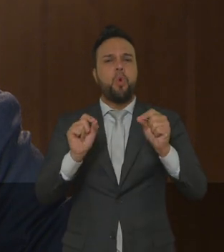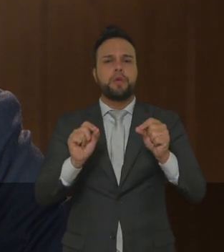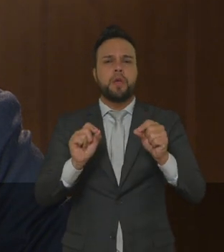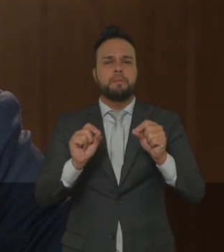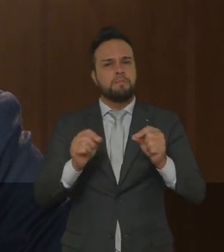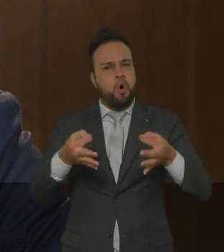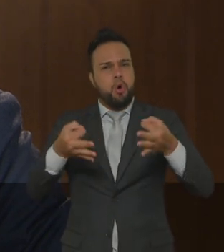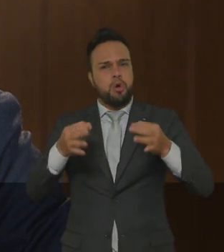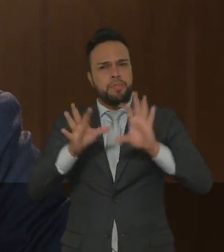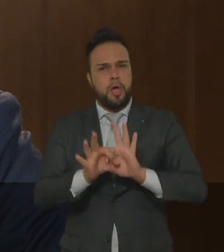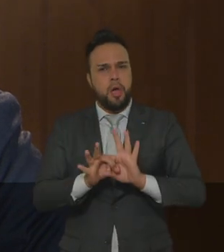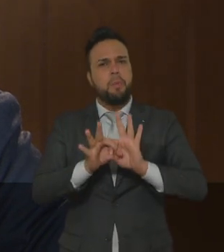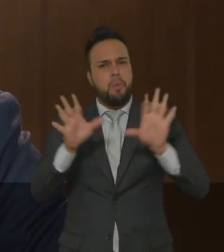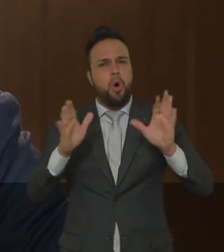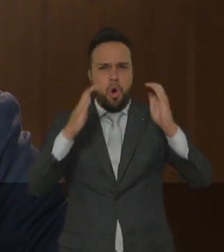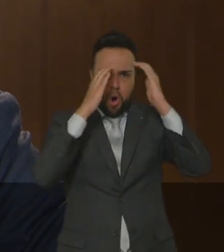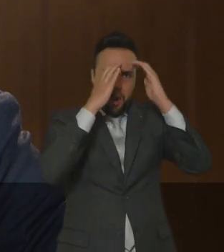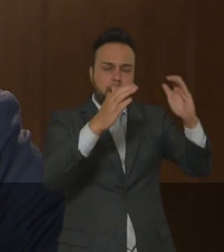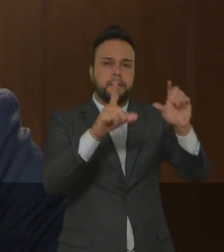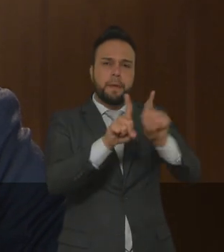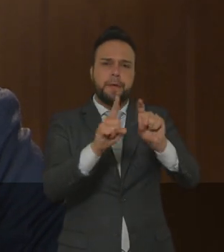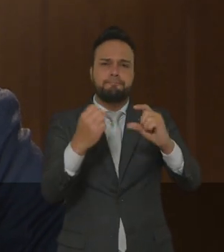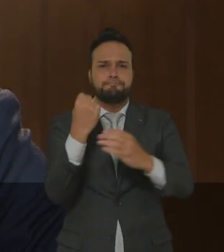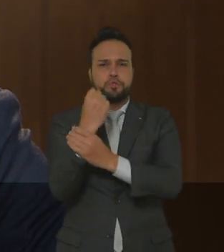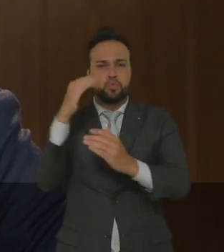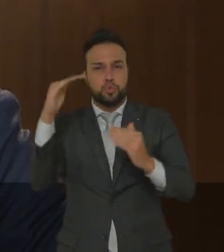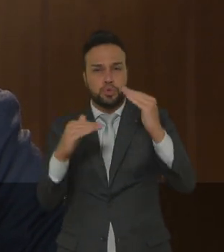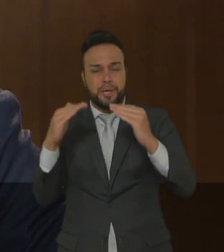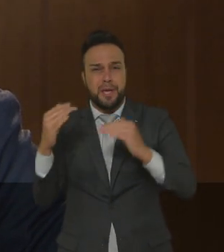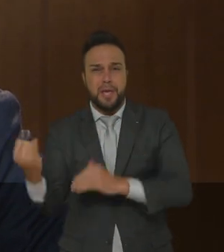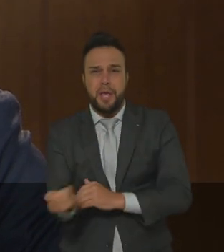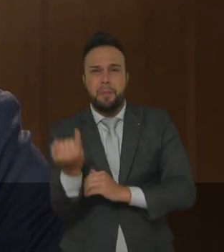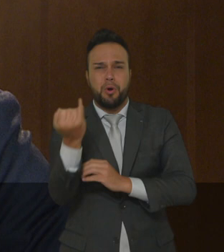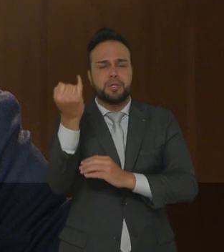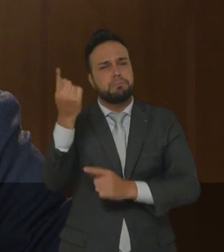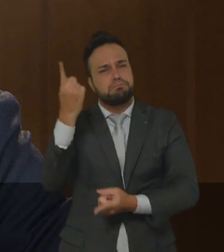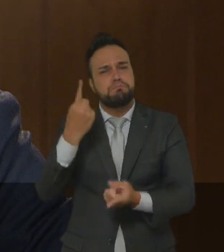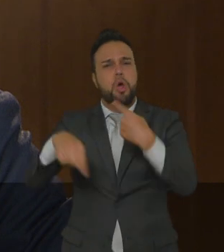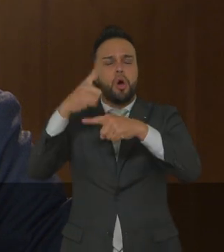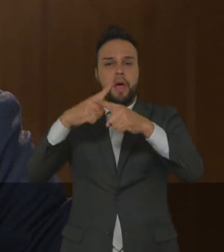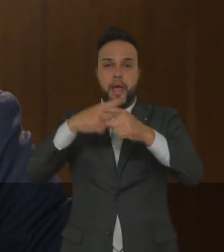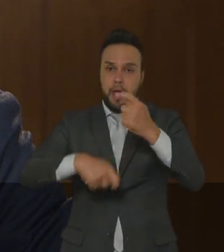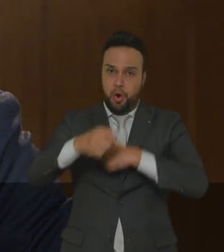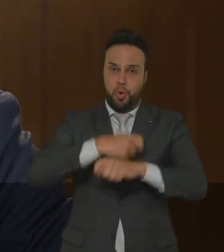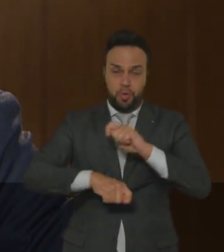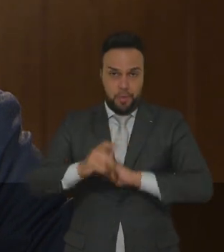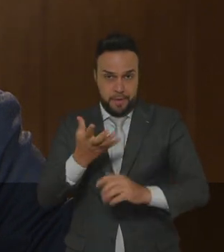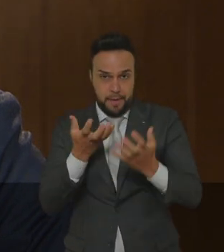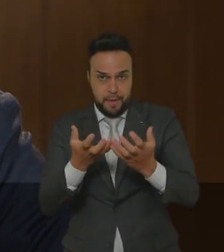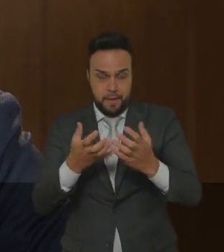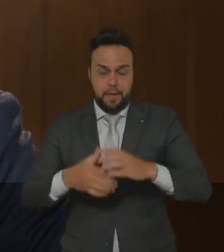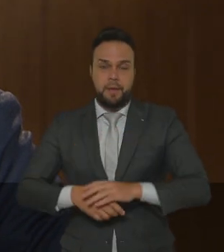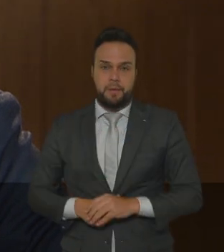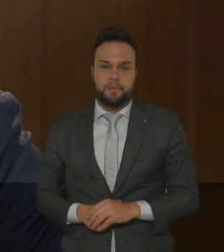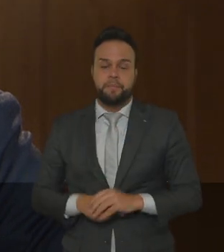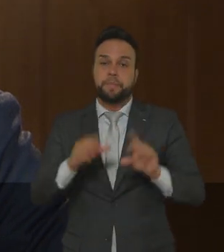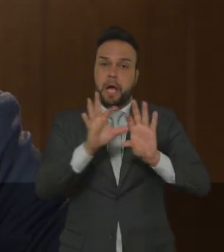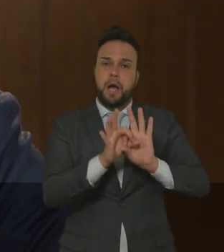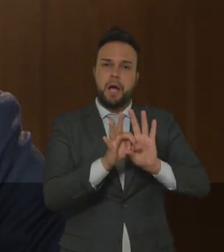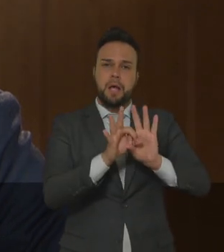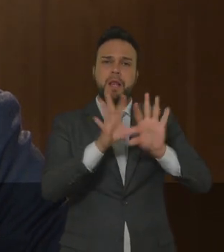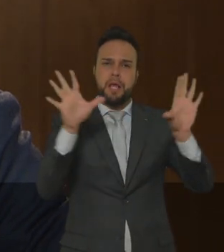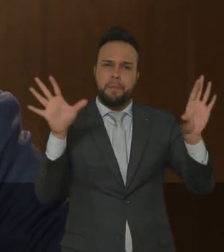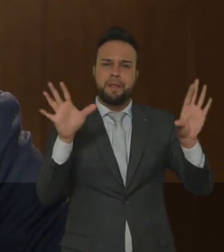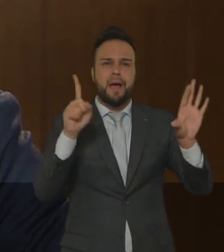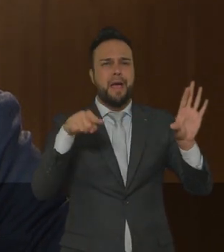ordem democrática como base de sustentação indispensável para o progresso econômico que desejamos a